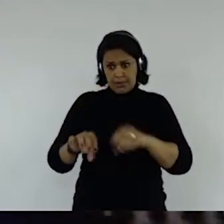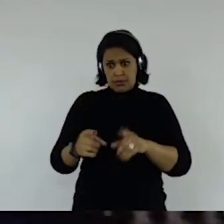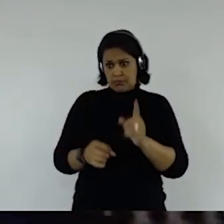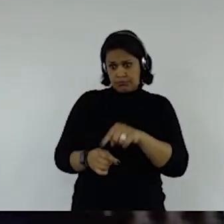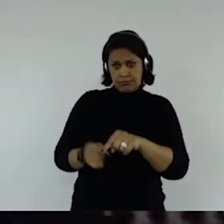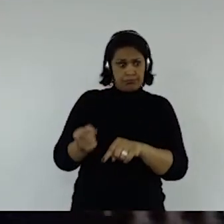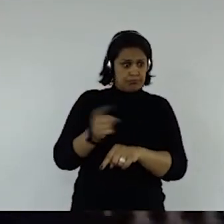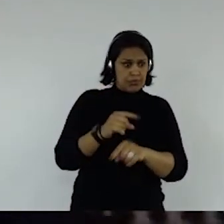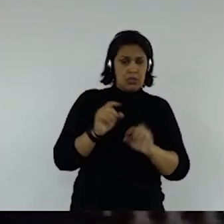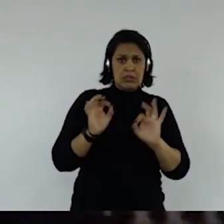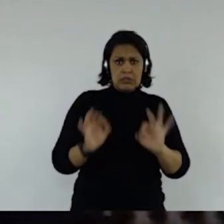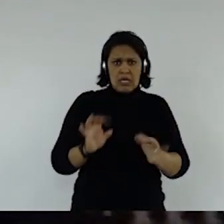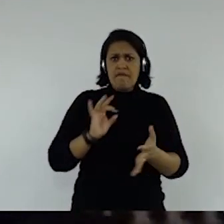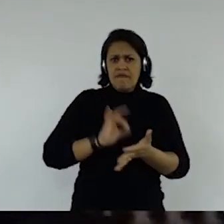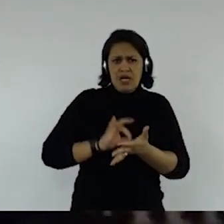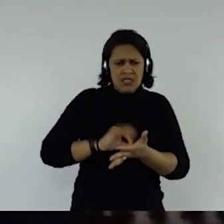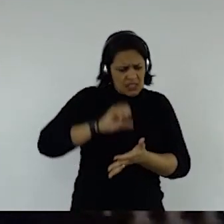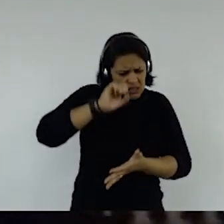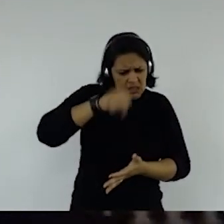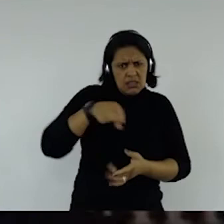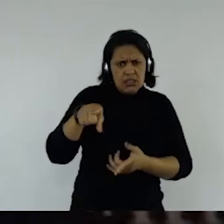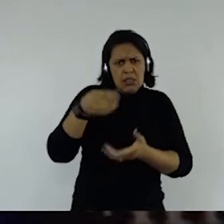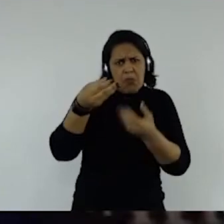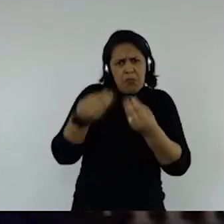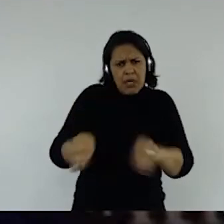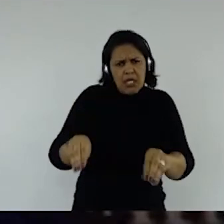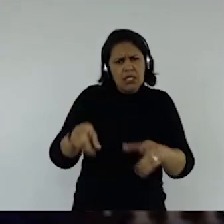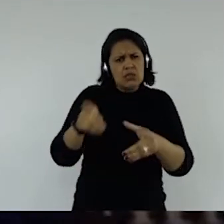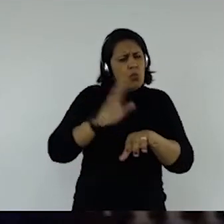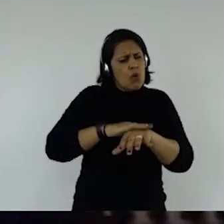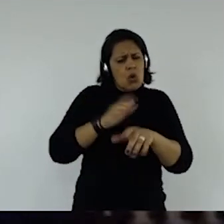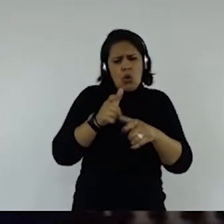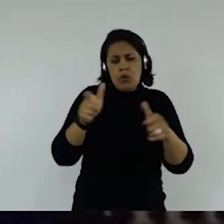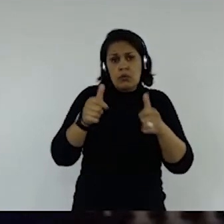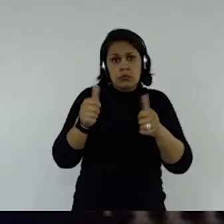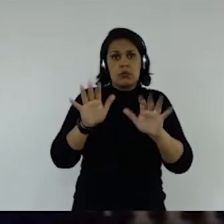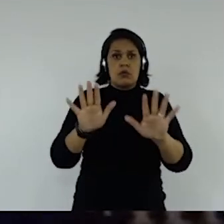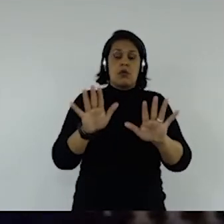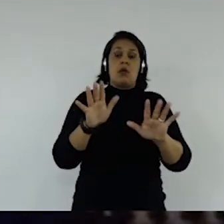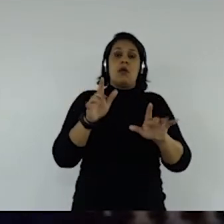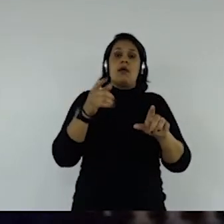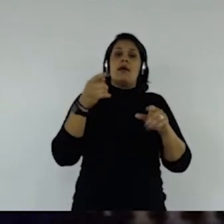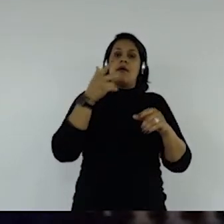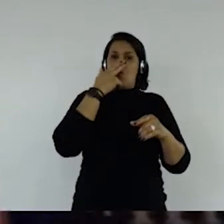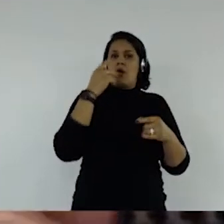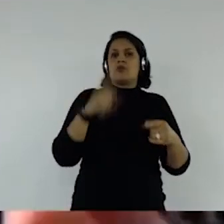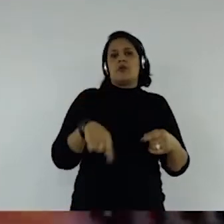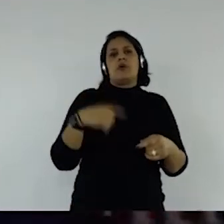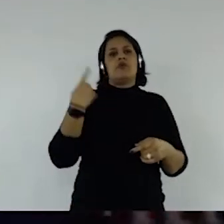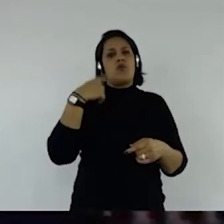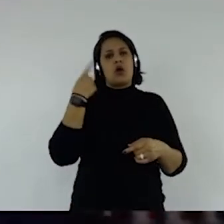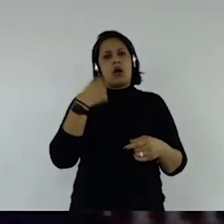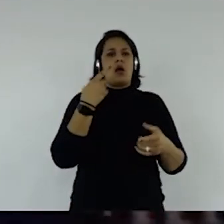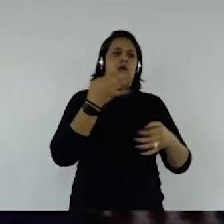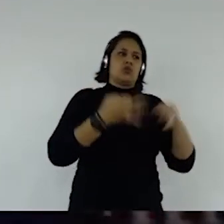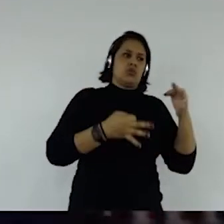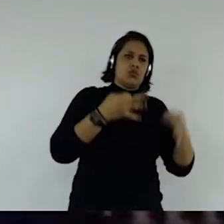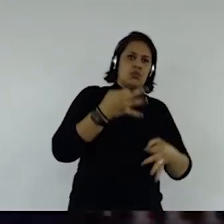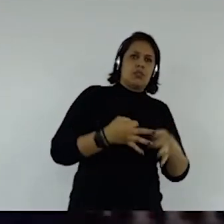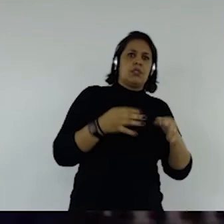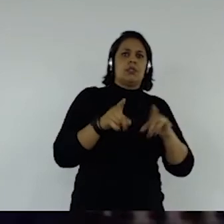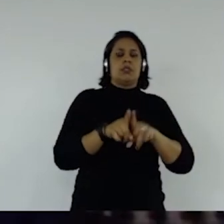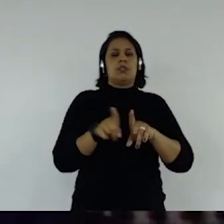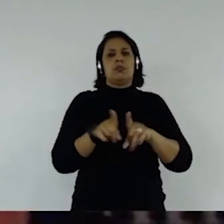um dano honesto mesmo, ela realmente perdeu, ela realmente está com uma dificuldade. Eu acho que isso é um papel do advogado, é um papel do juiz, é um papel